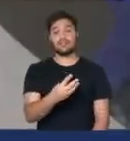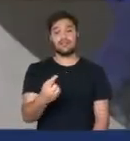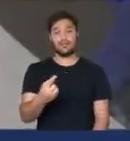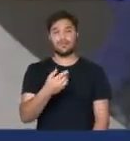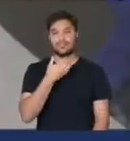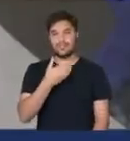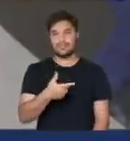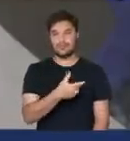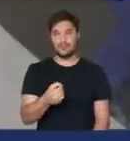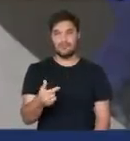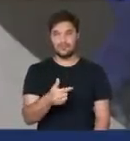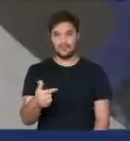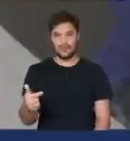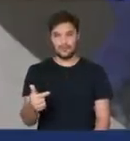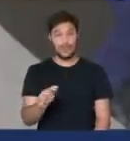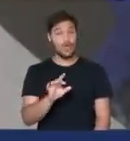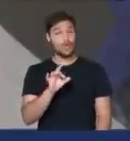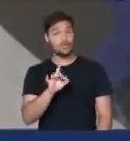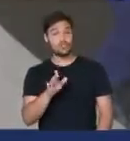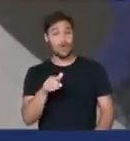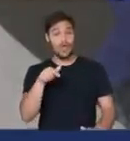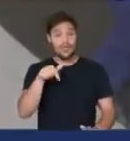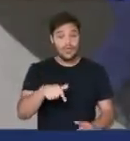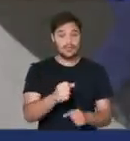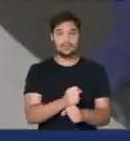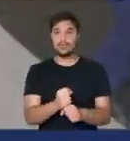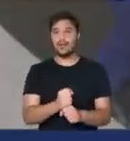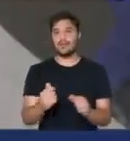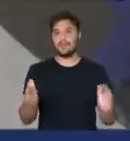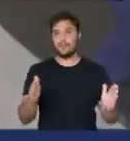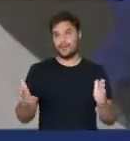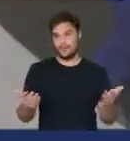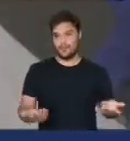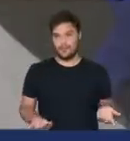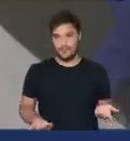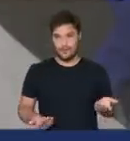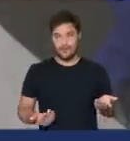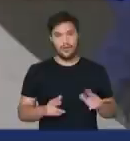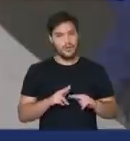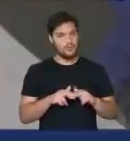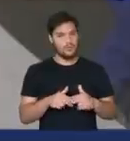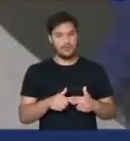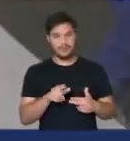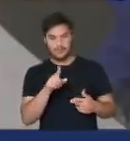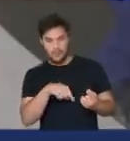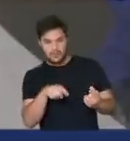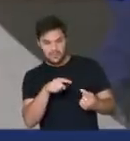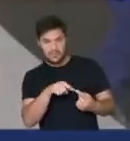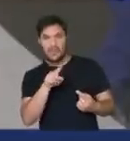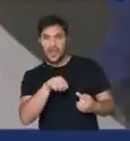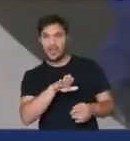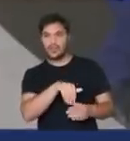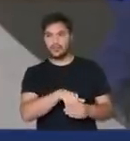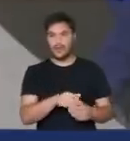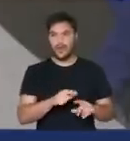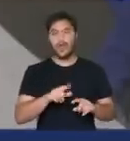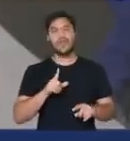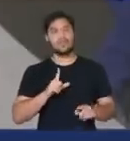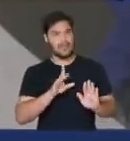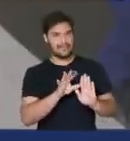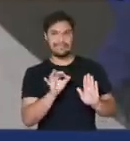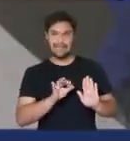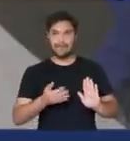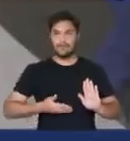de 2022. Ela só é válida para este ano. Portanto, é absolutamente eleitoreiro. E nós temos destaques